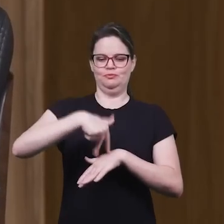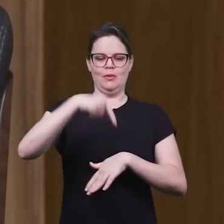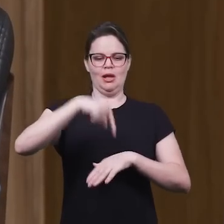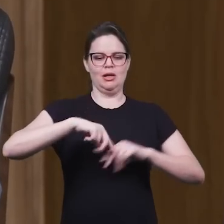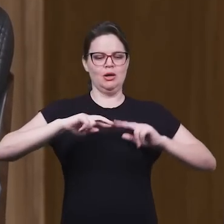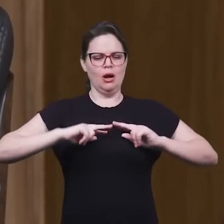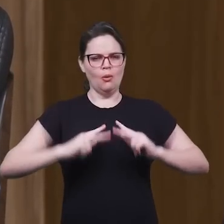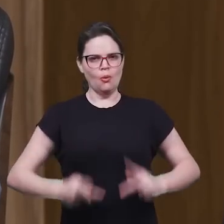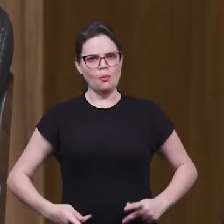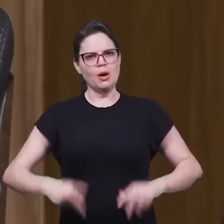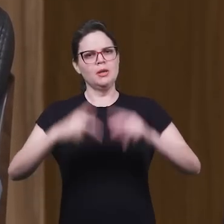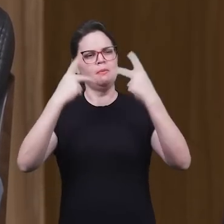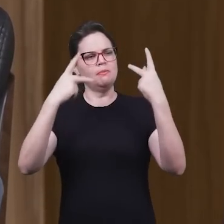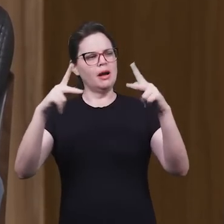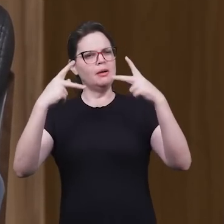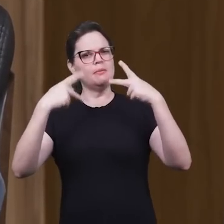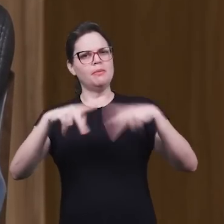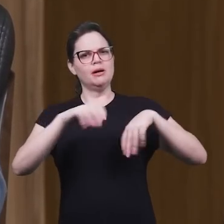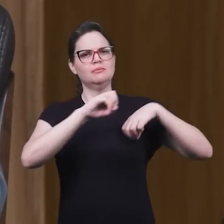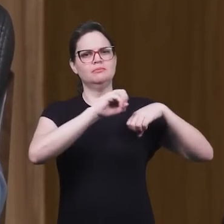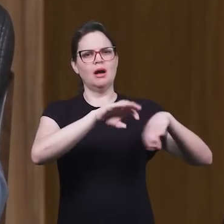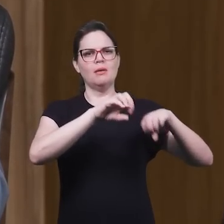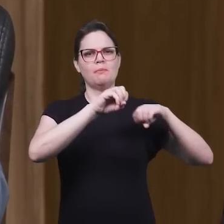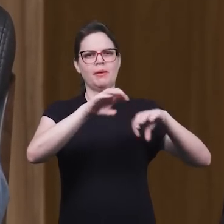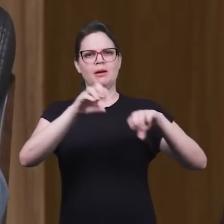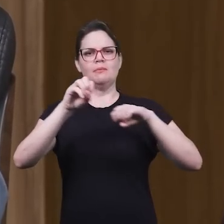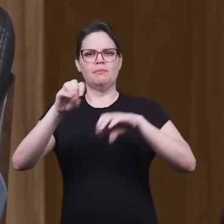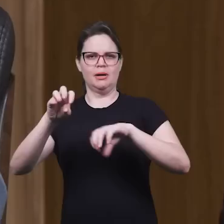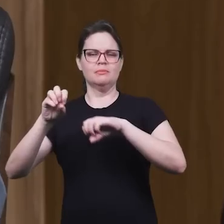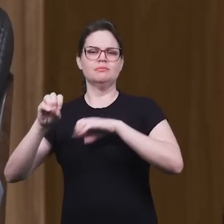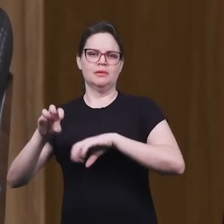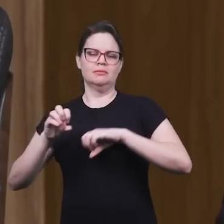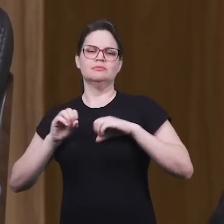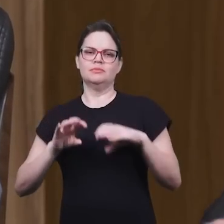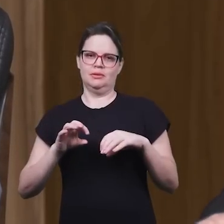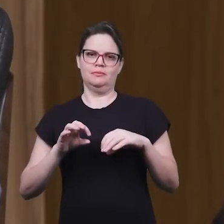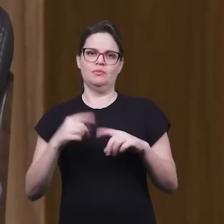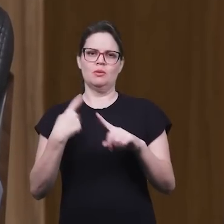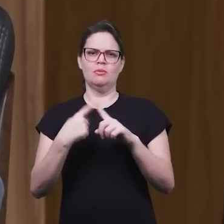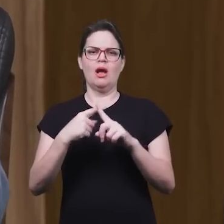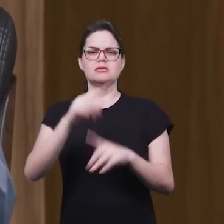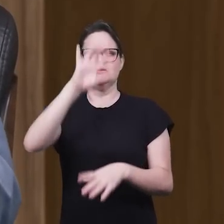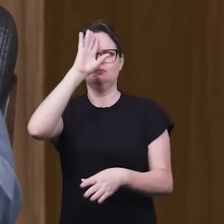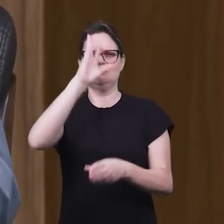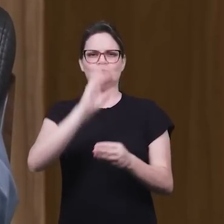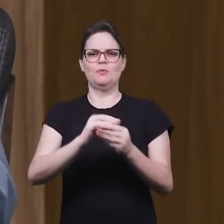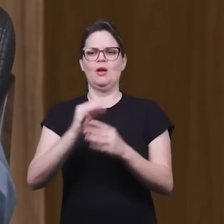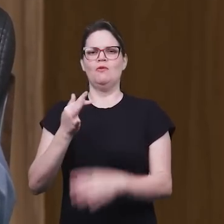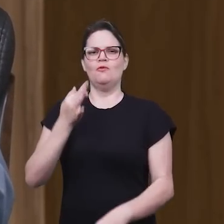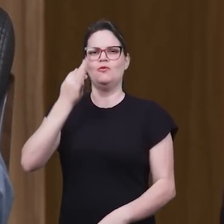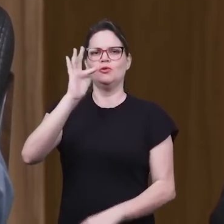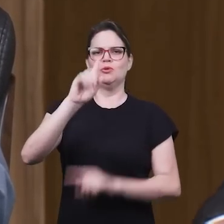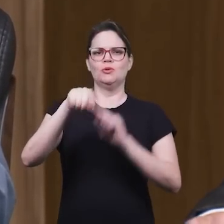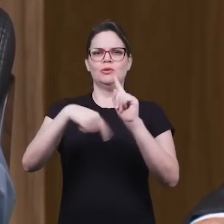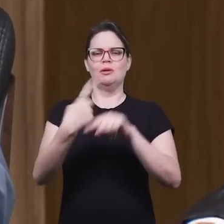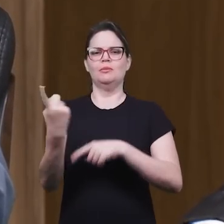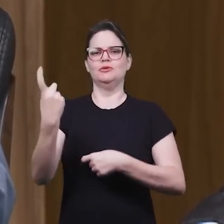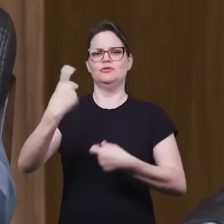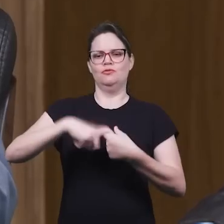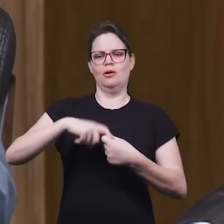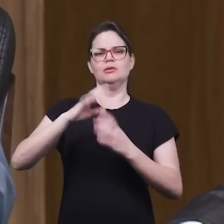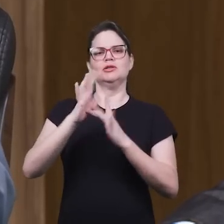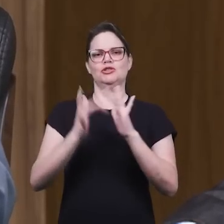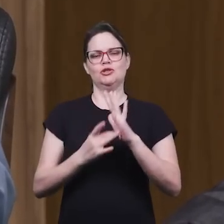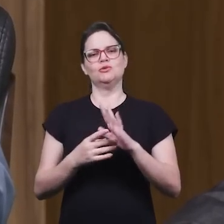homem. E esse homem é Jesus. Então, mas ele trouxe